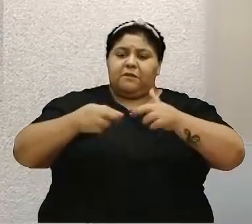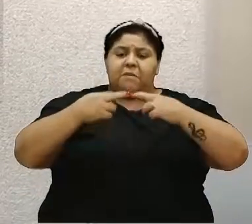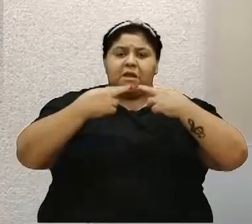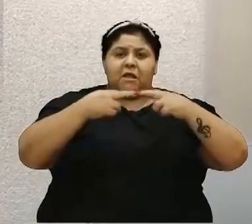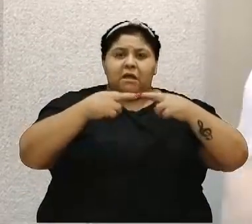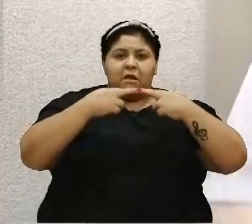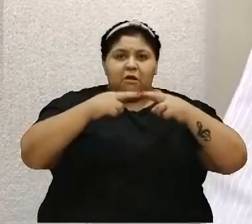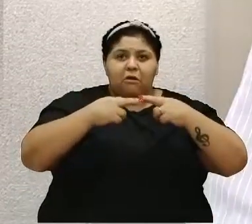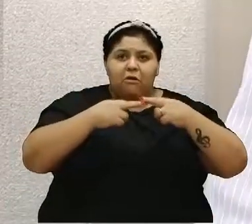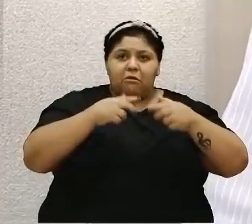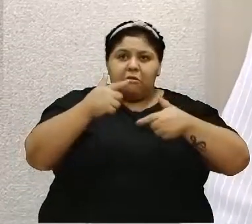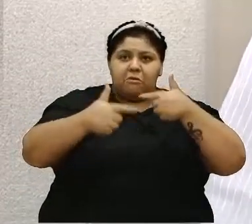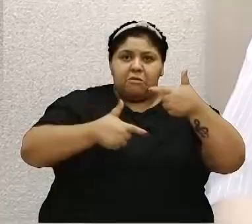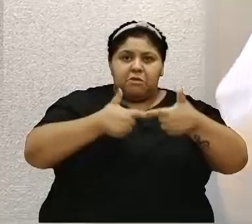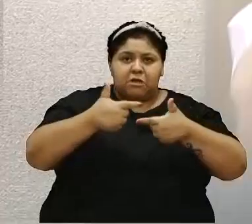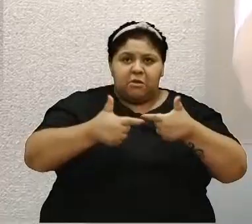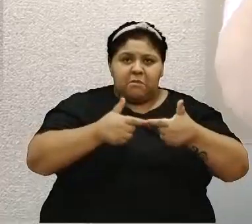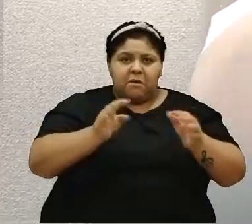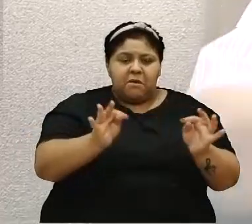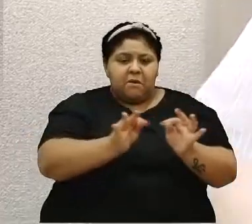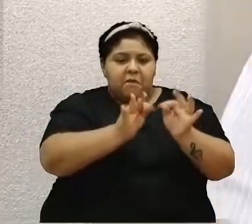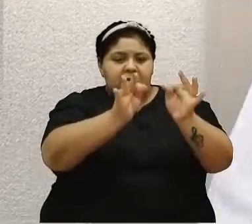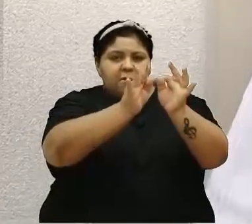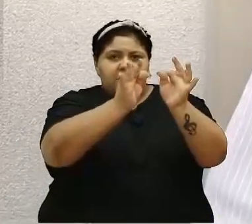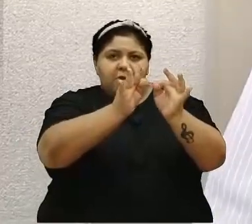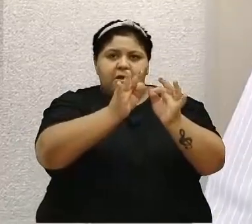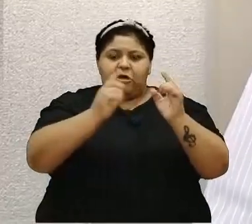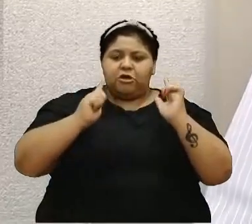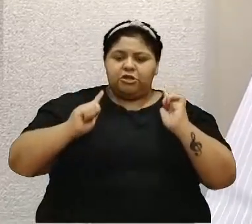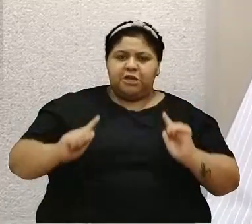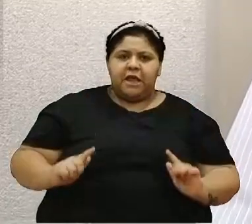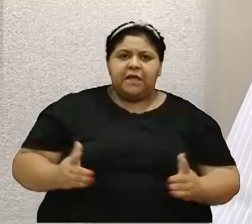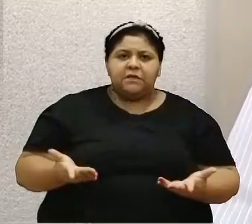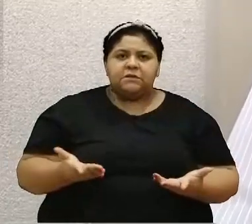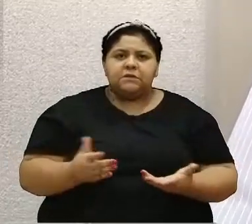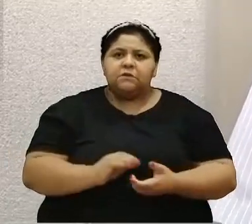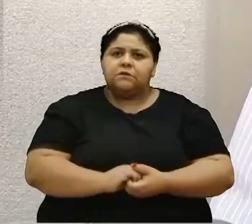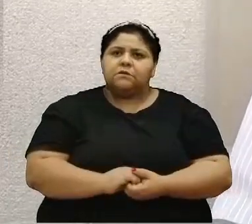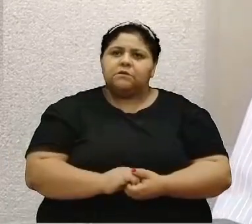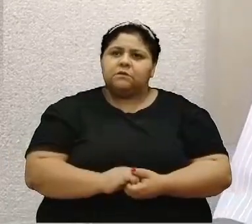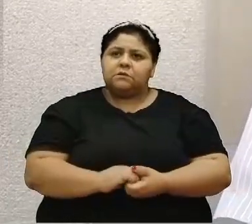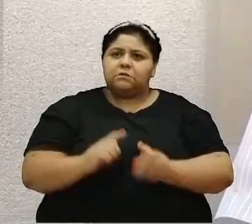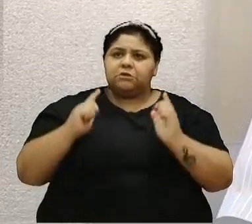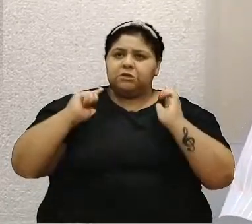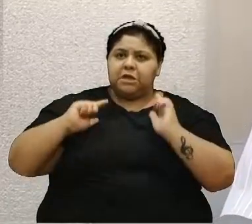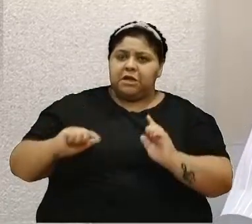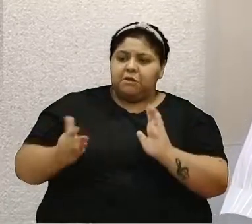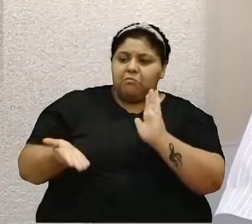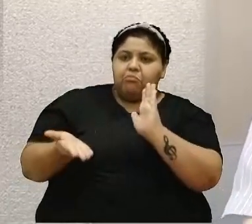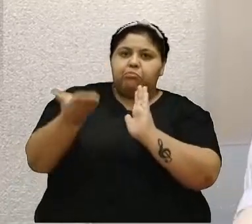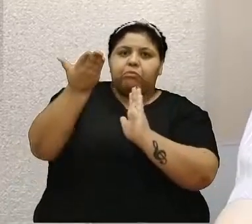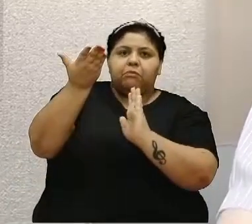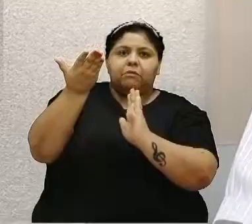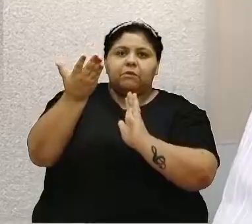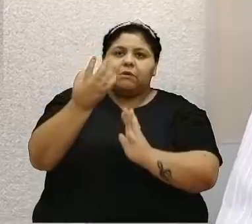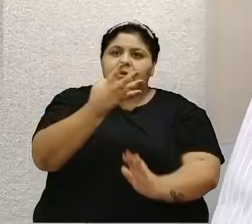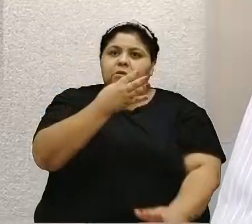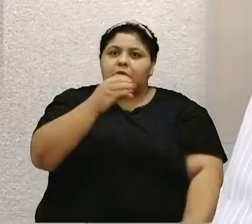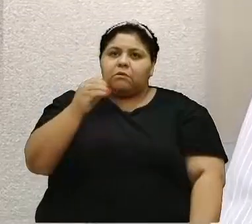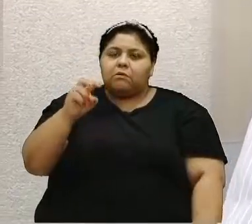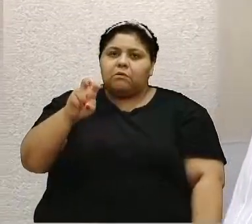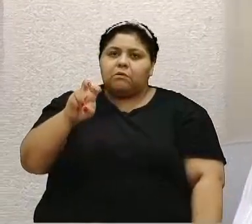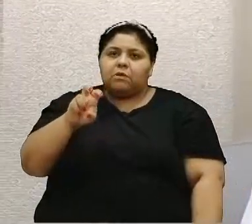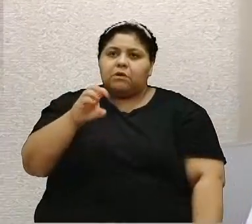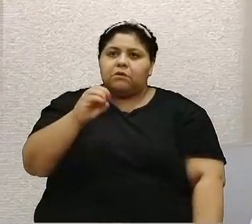num cargo técnico. Gerência para cima. 4 bilhões, né? Gerência para cima. É 40, 50